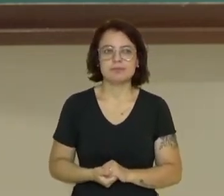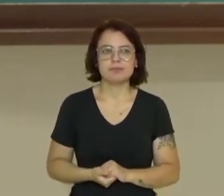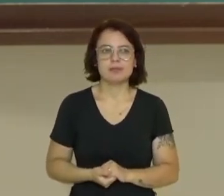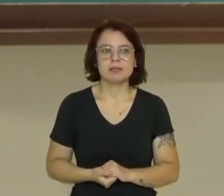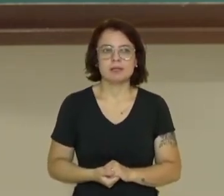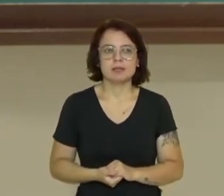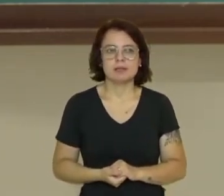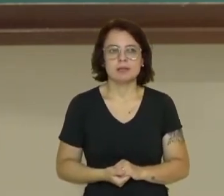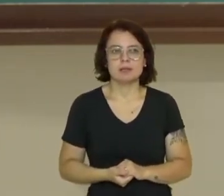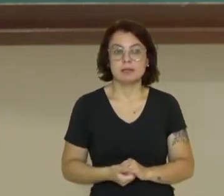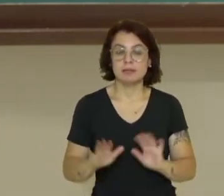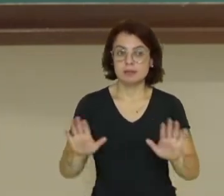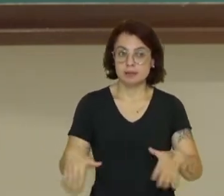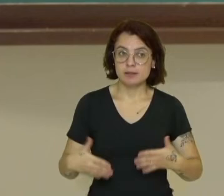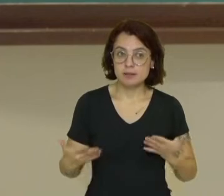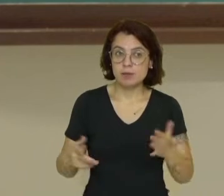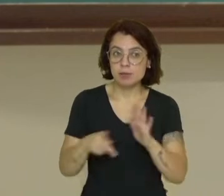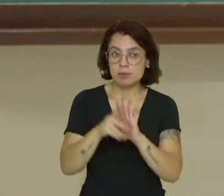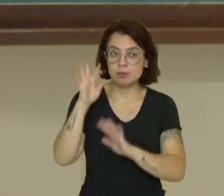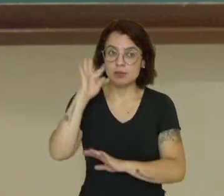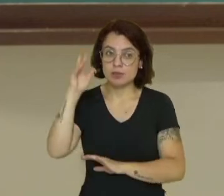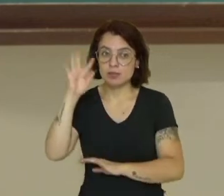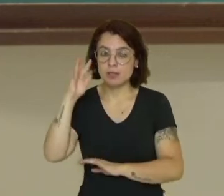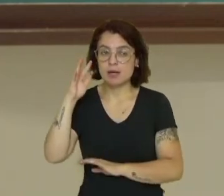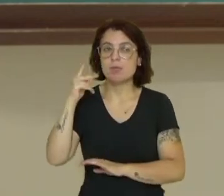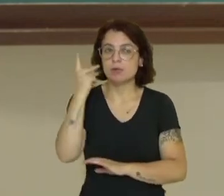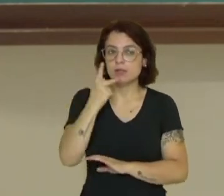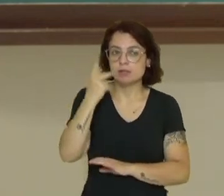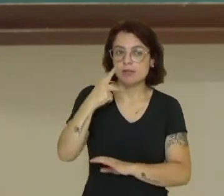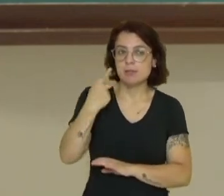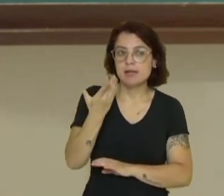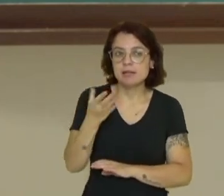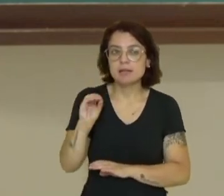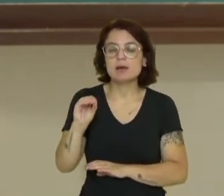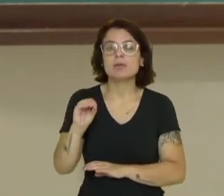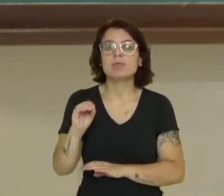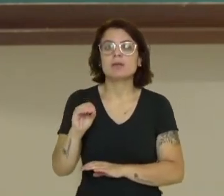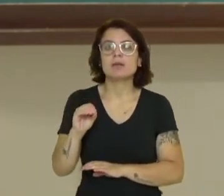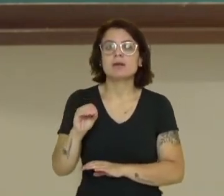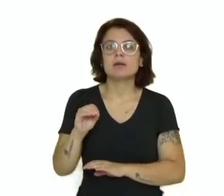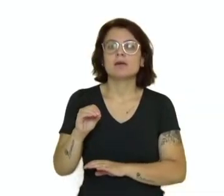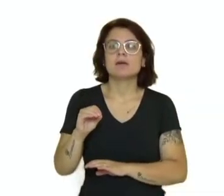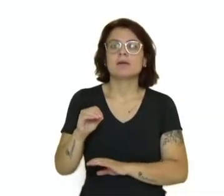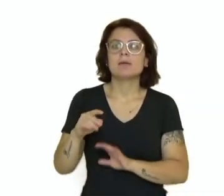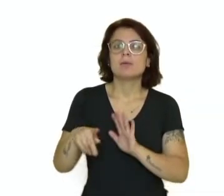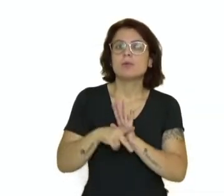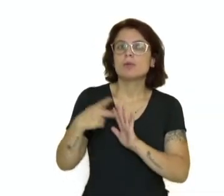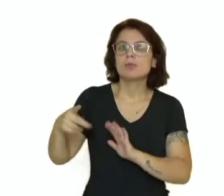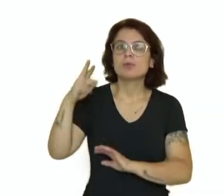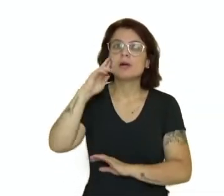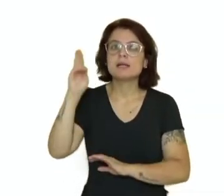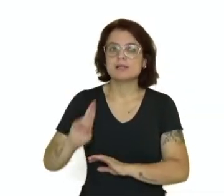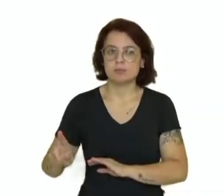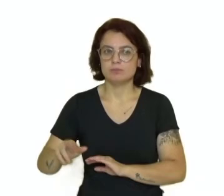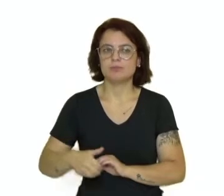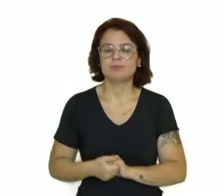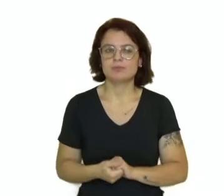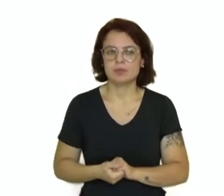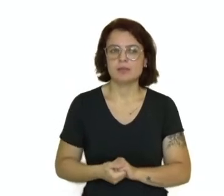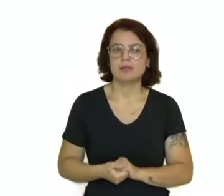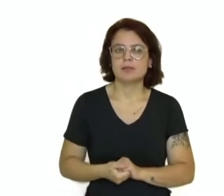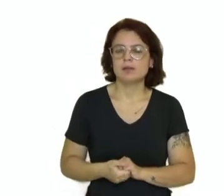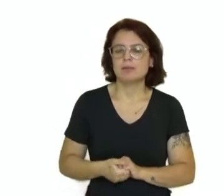Então, na teoria política de Platão, o caráter ideal dos governantes legisladores deveria ser o racional, né? Vão ser